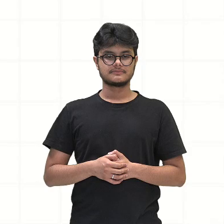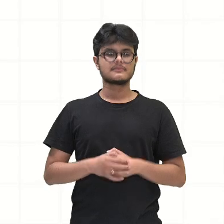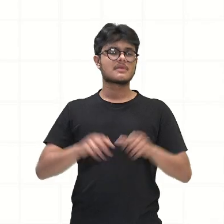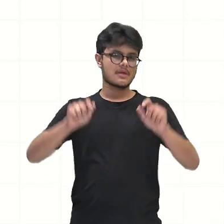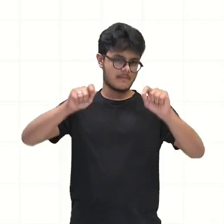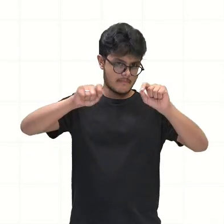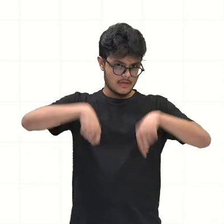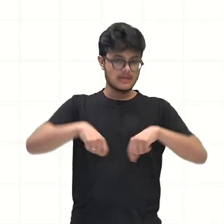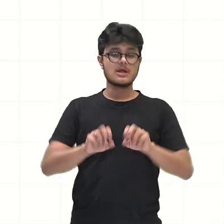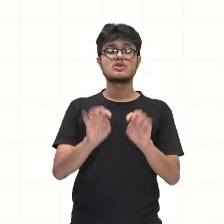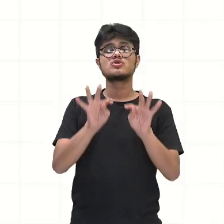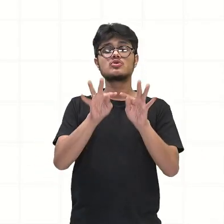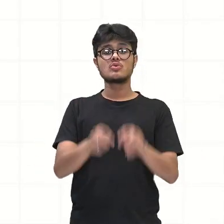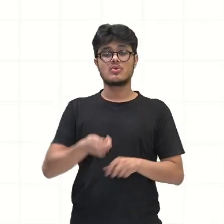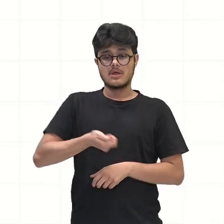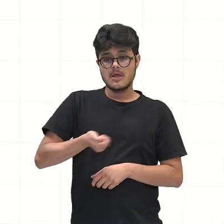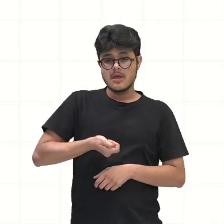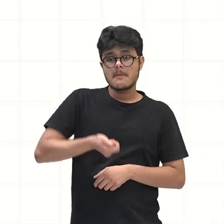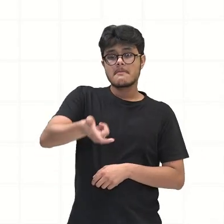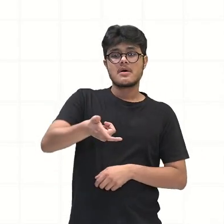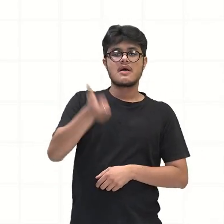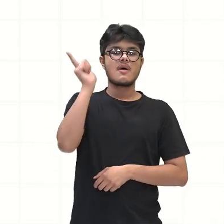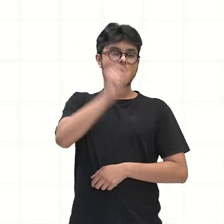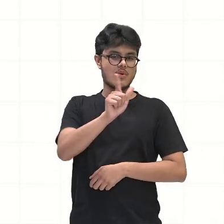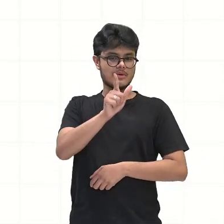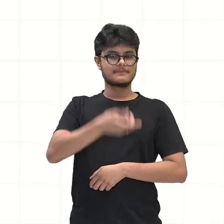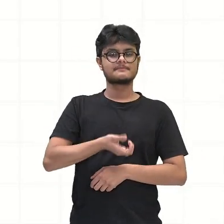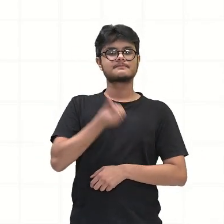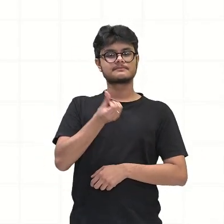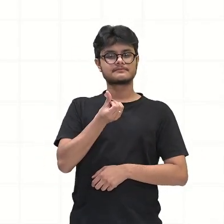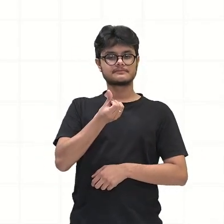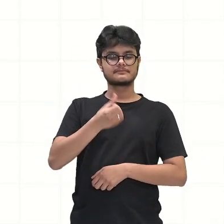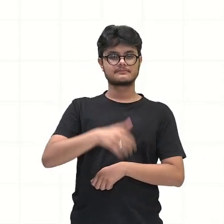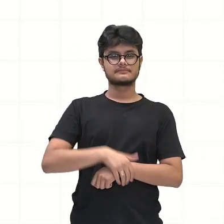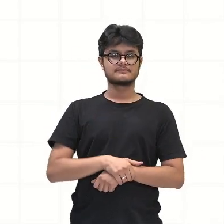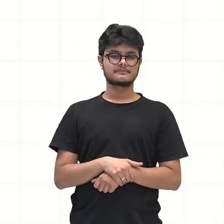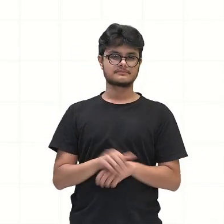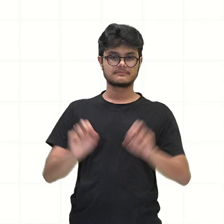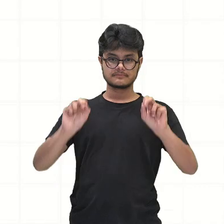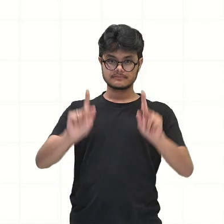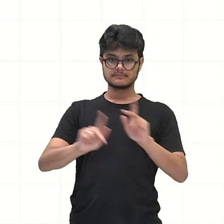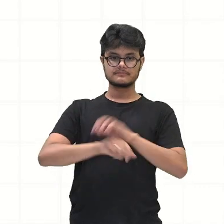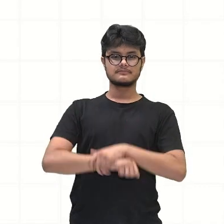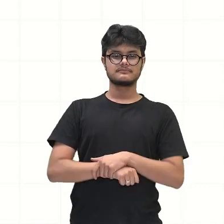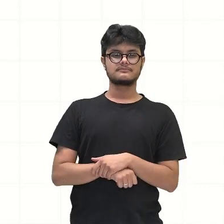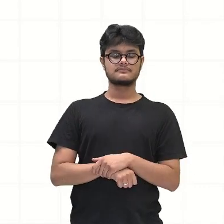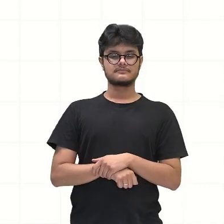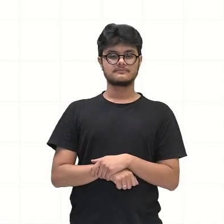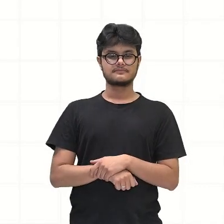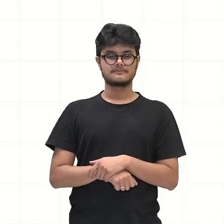número total de elementos possíveis aí do espaço amostral.